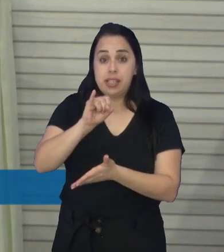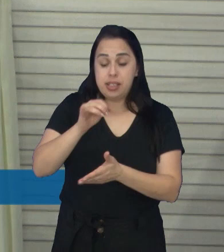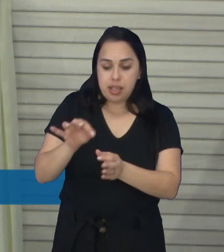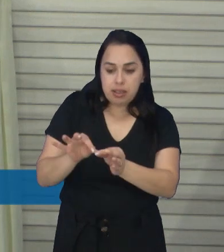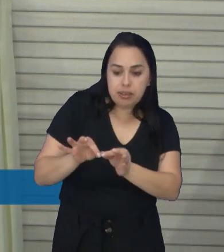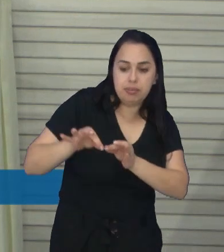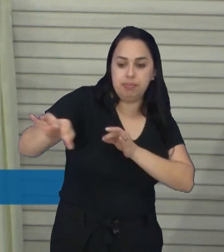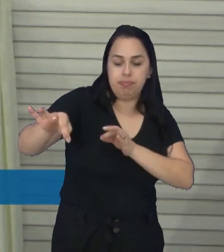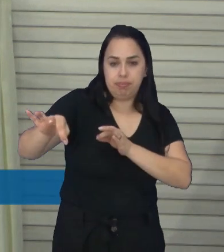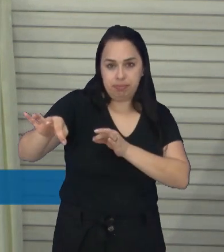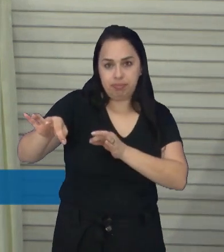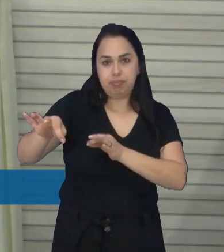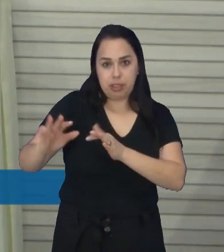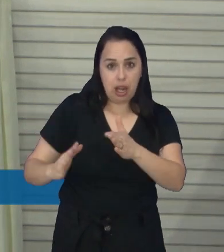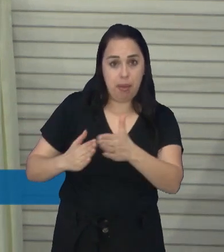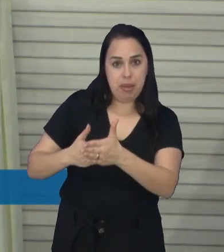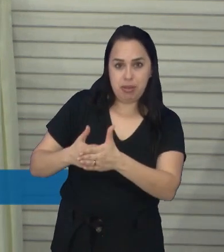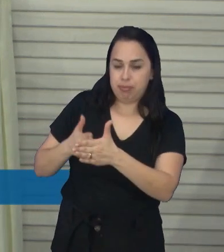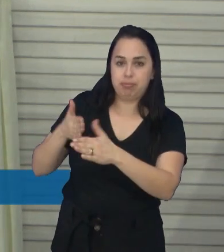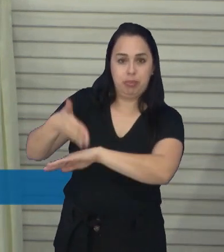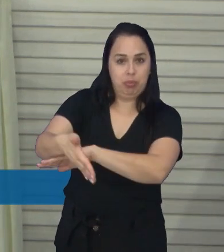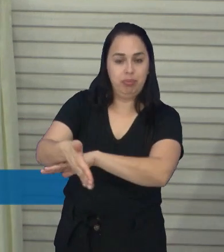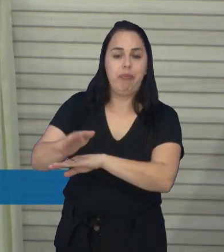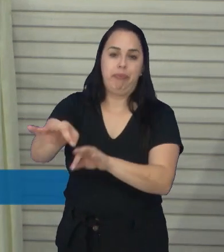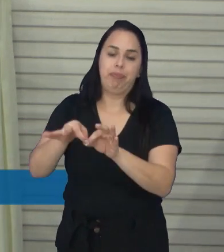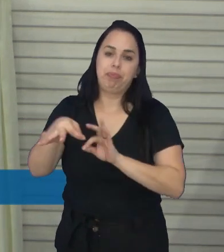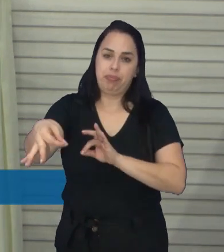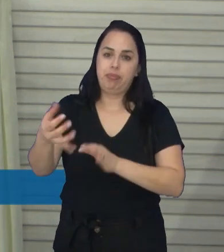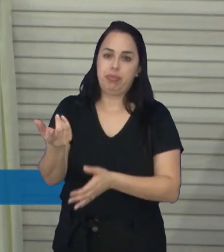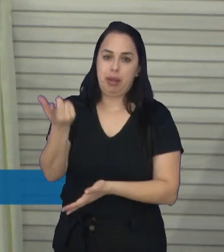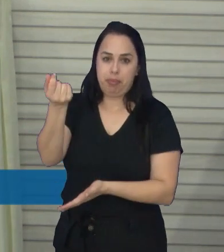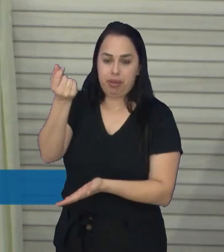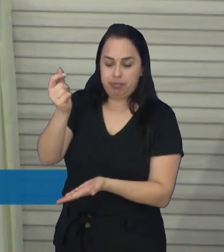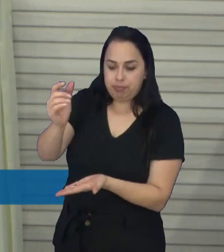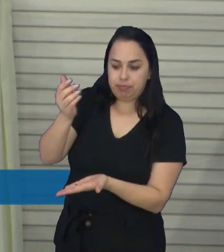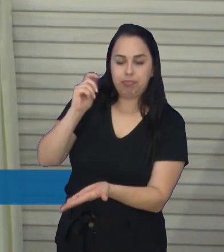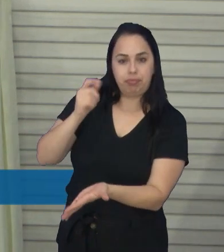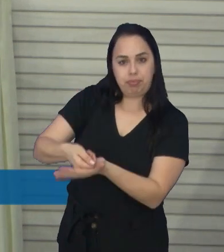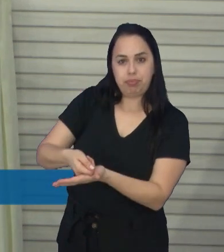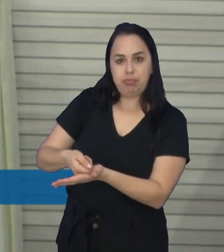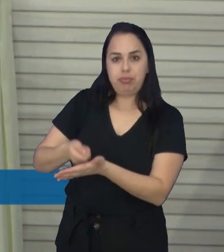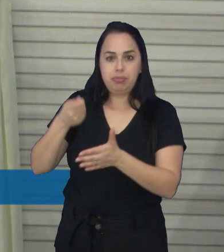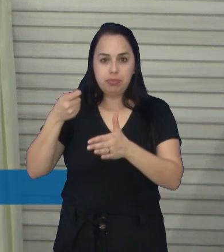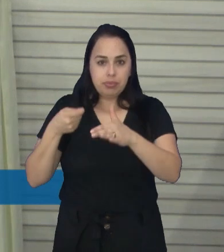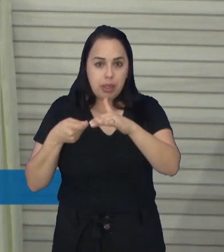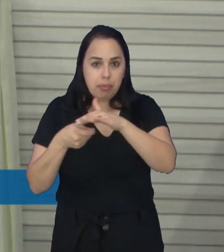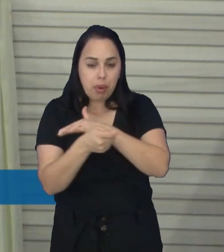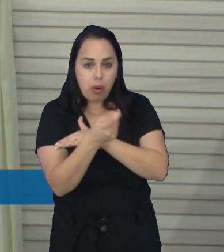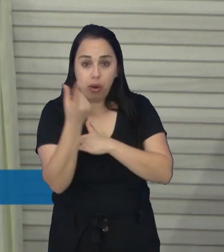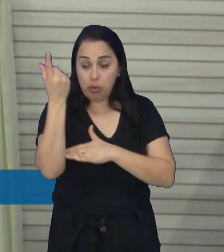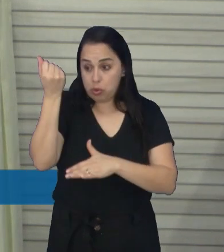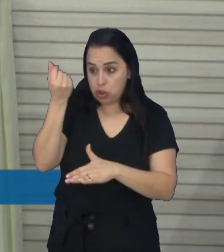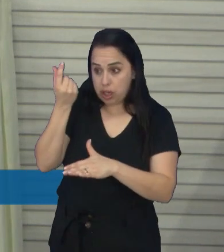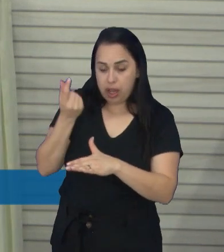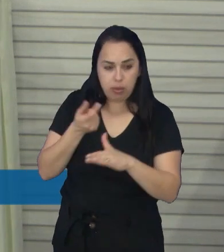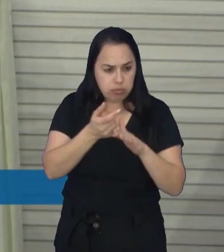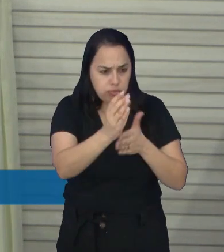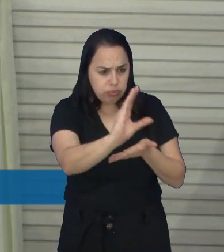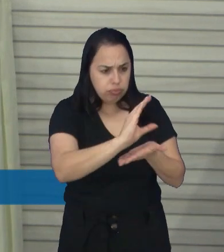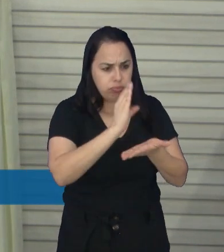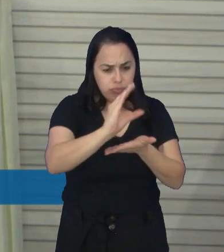aproveitamento básico os recursos gerados podem ser destinados para áreas carentes de infraestrutura